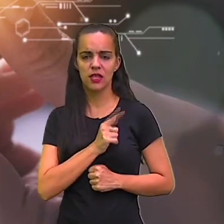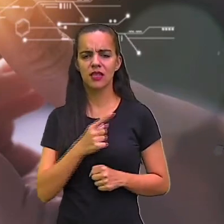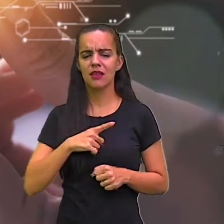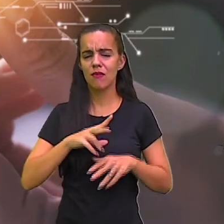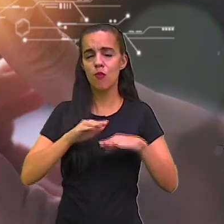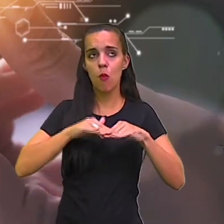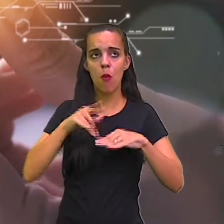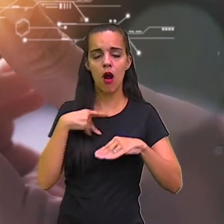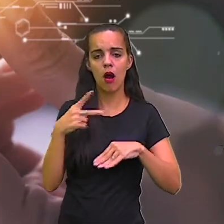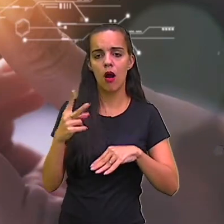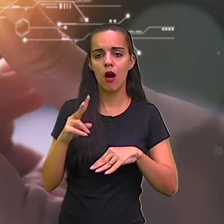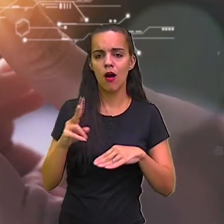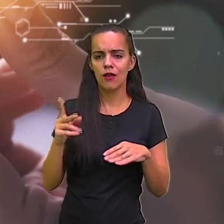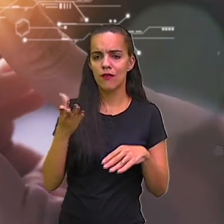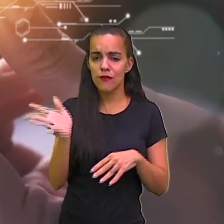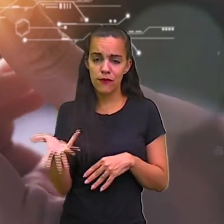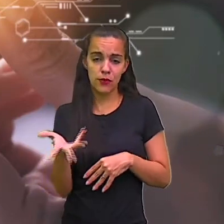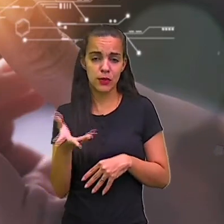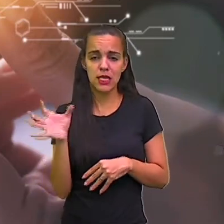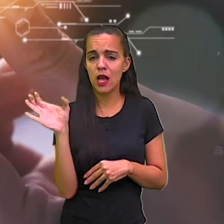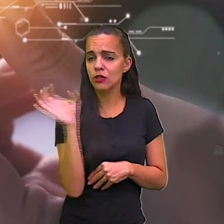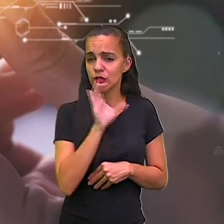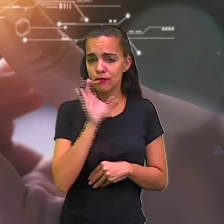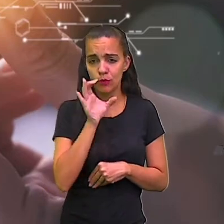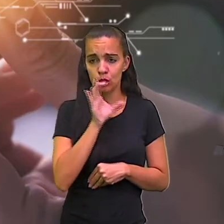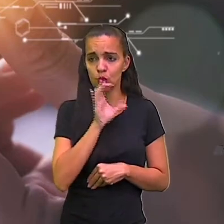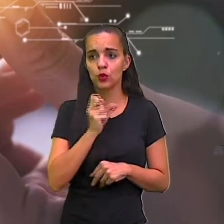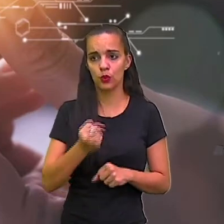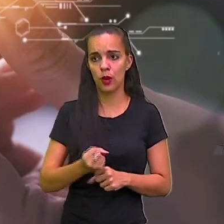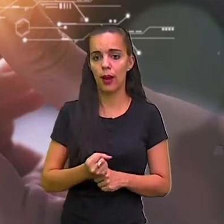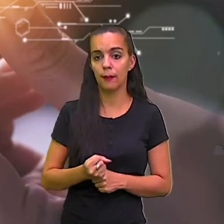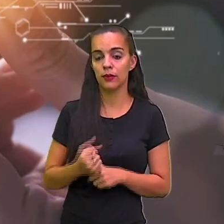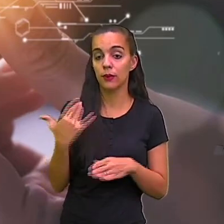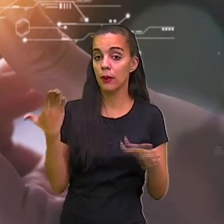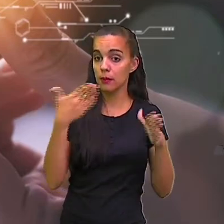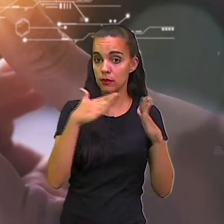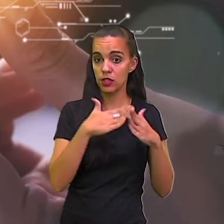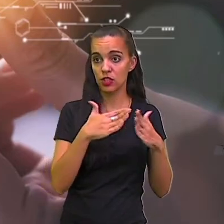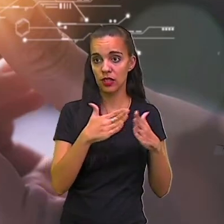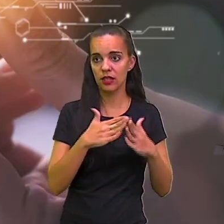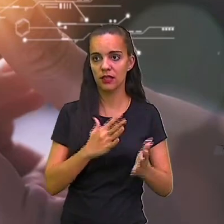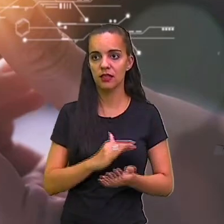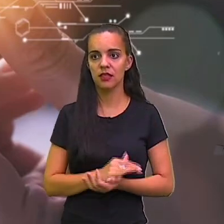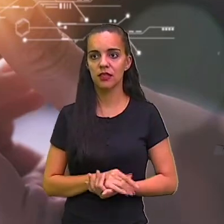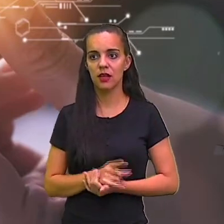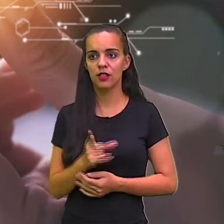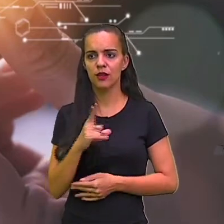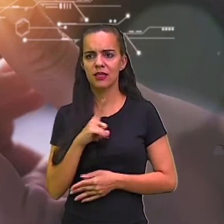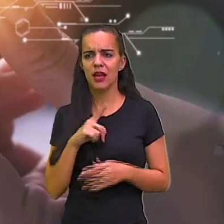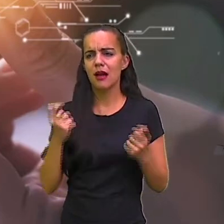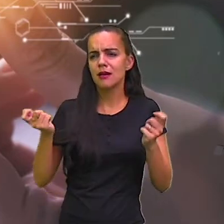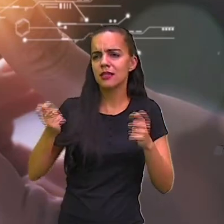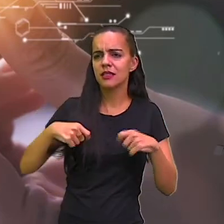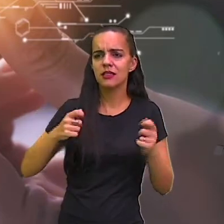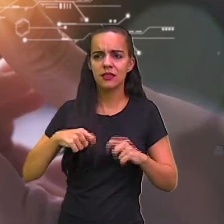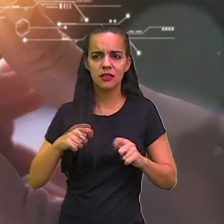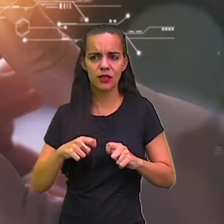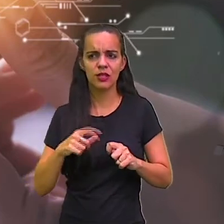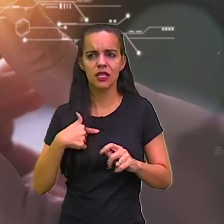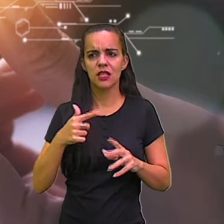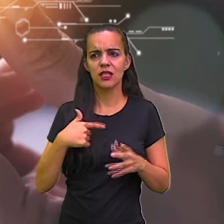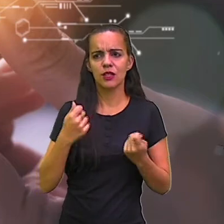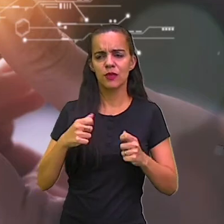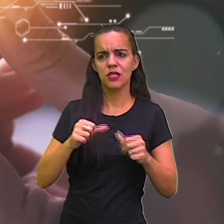voltagem ela chegou então as subestações de distribuição e a eletricidade passa pelos